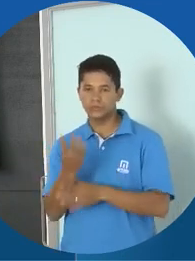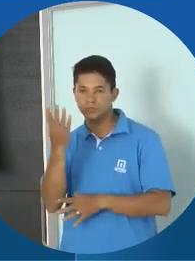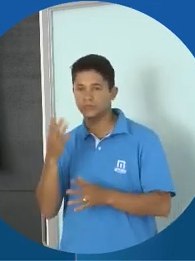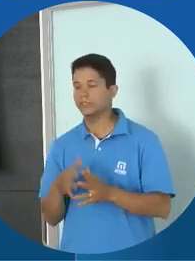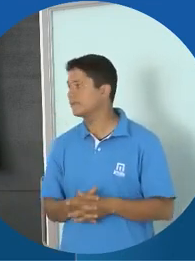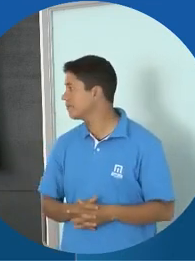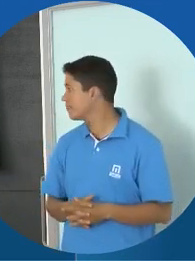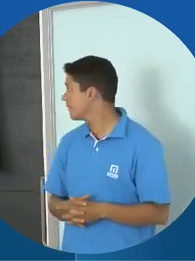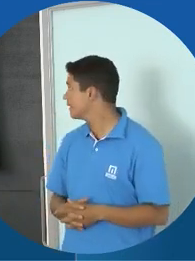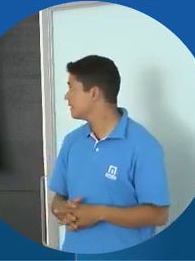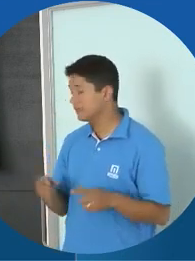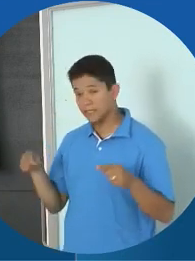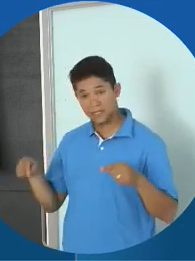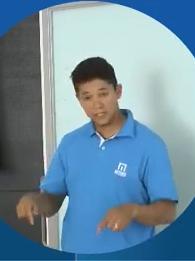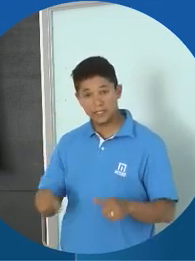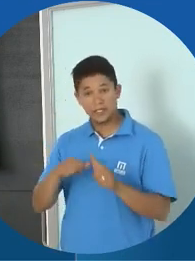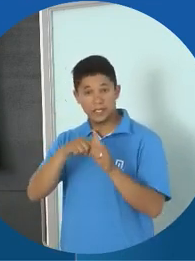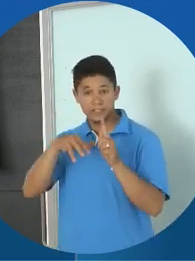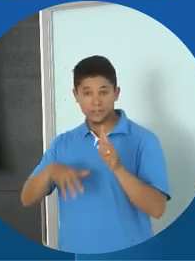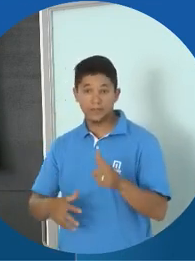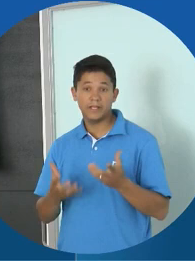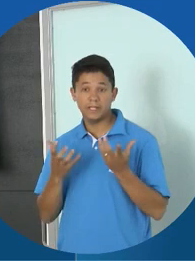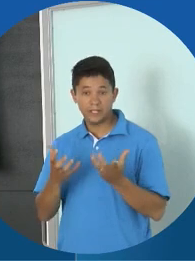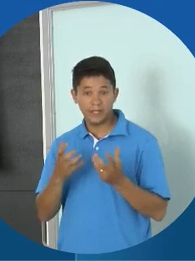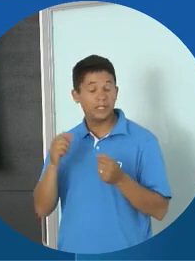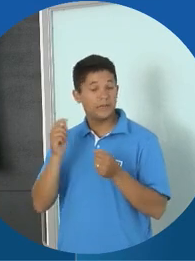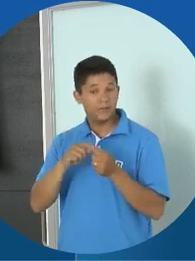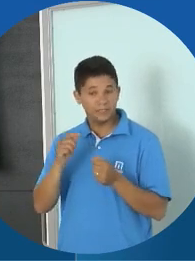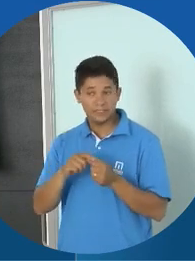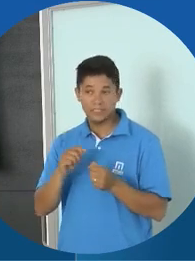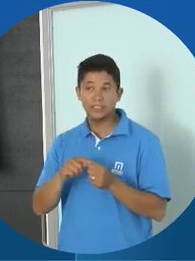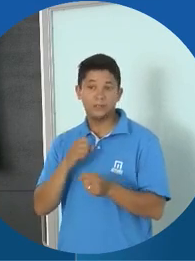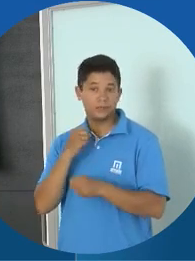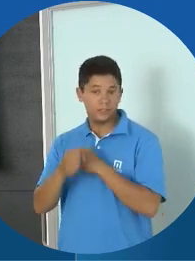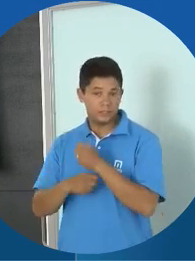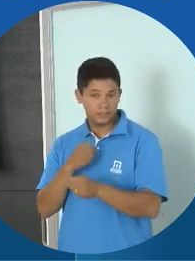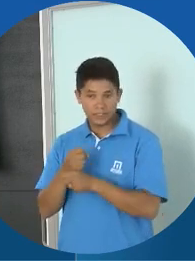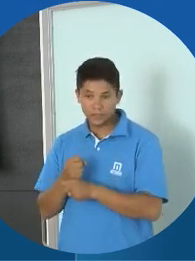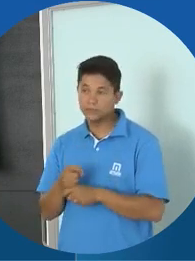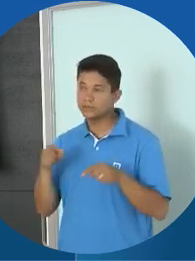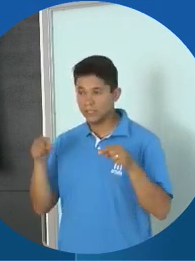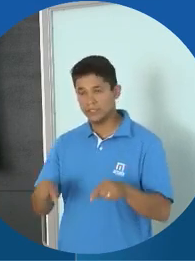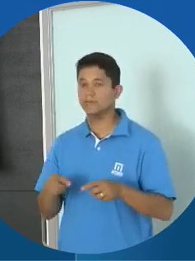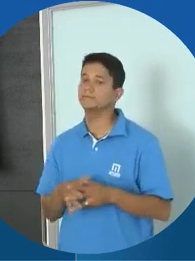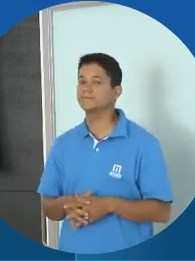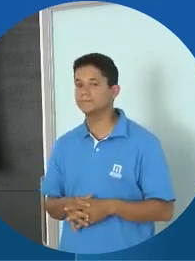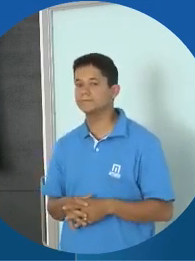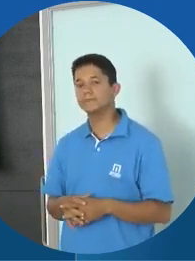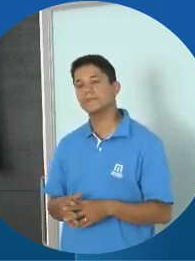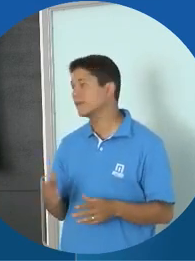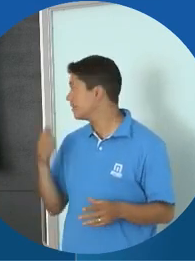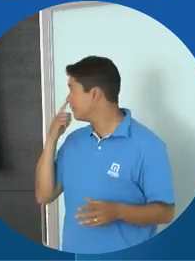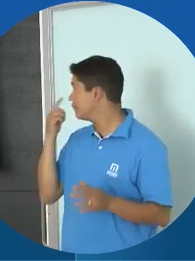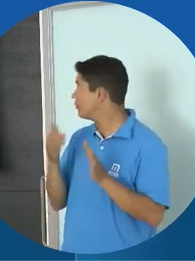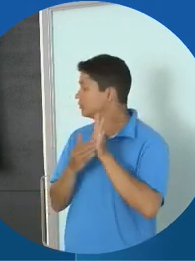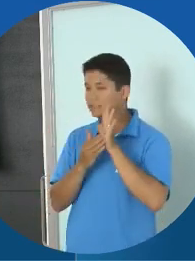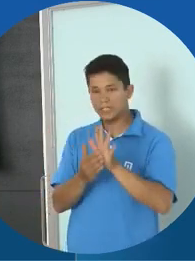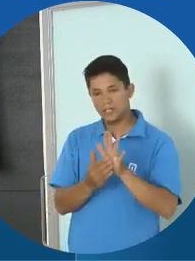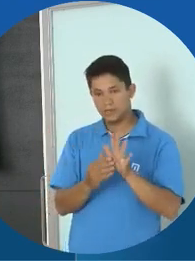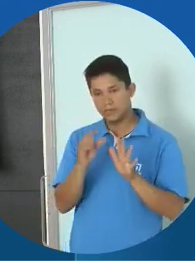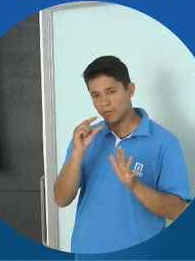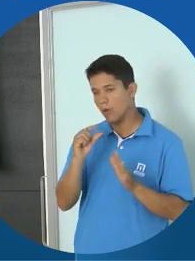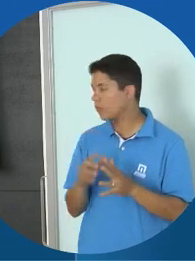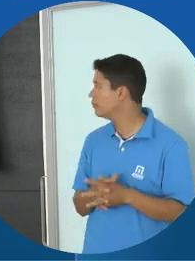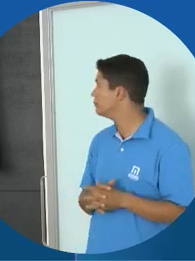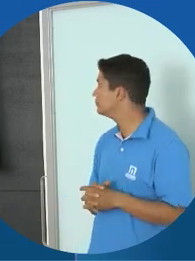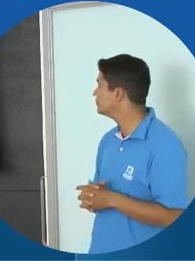É isso que a Gemaia busca fazer e vem fazendo ao longo desses anos. Aqui mostrando um pouco